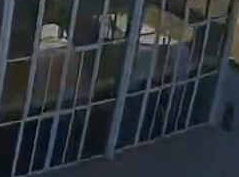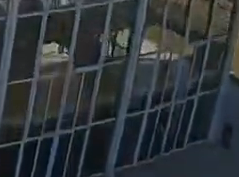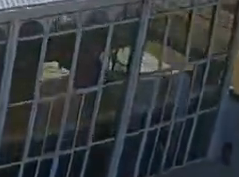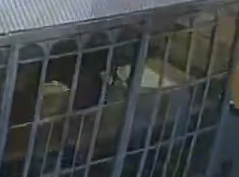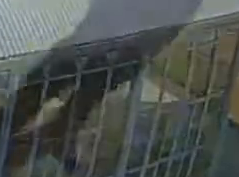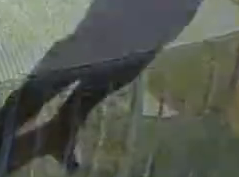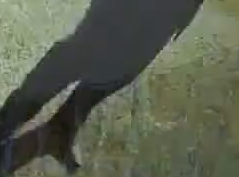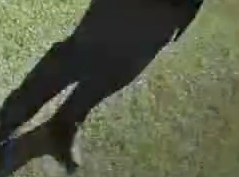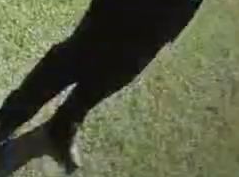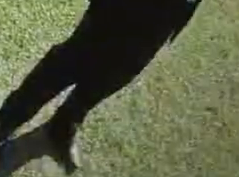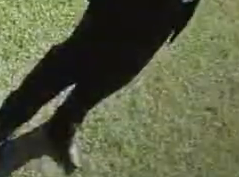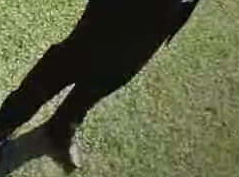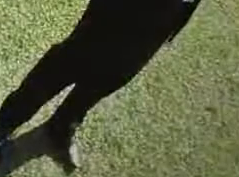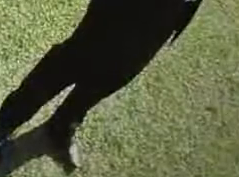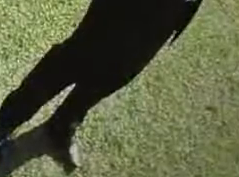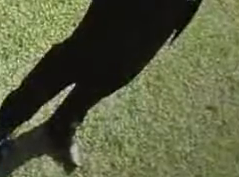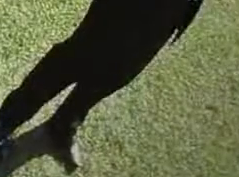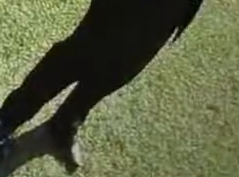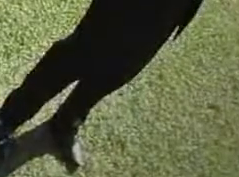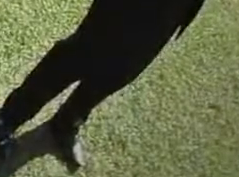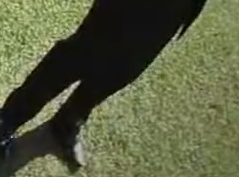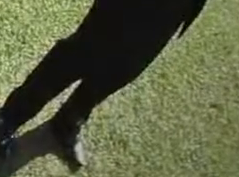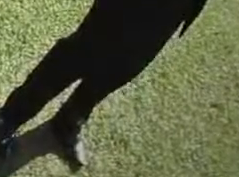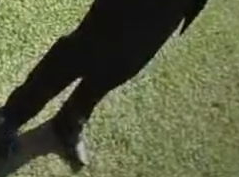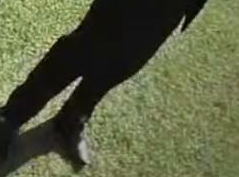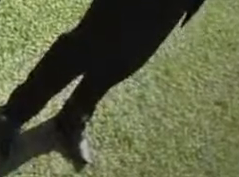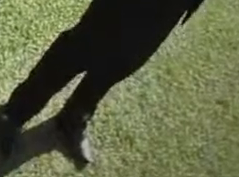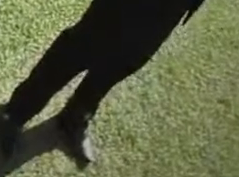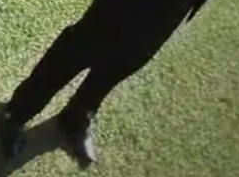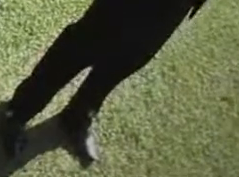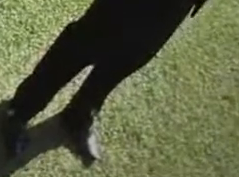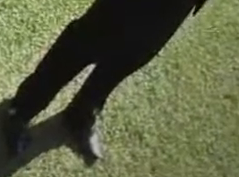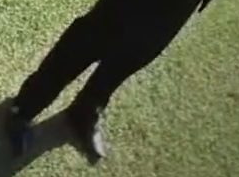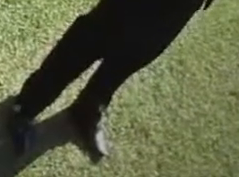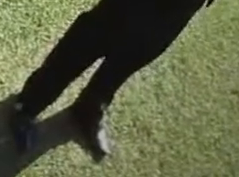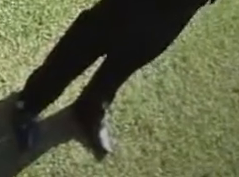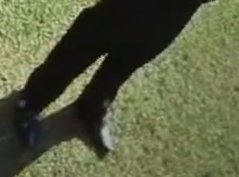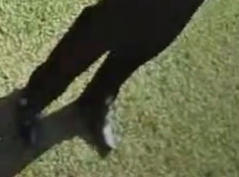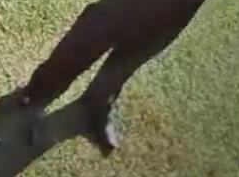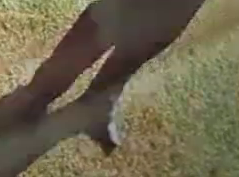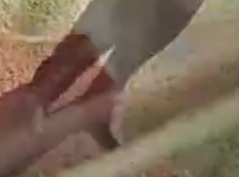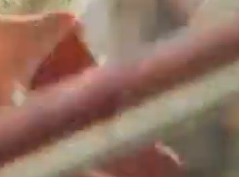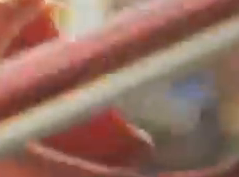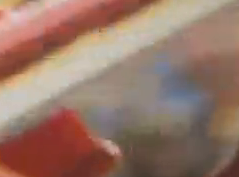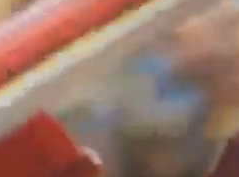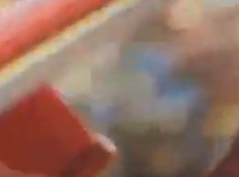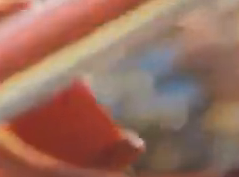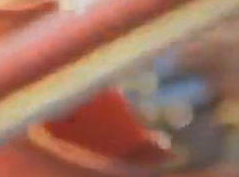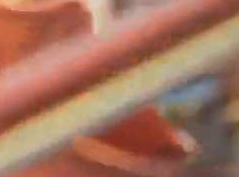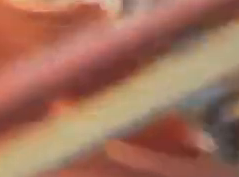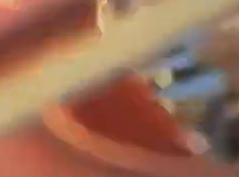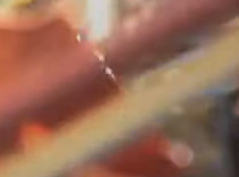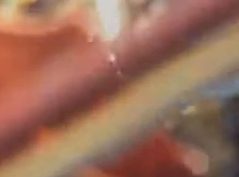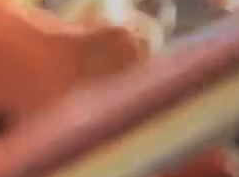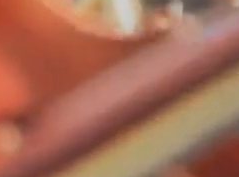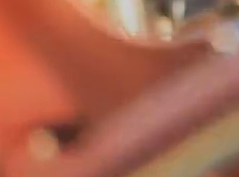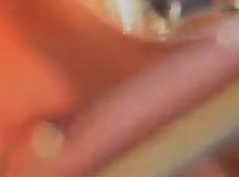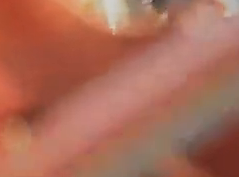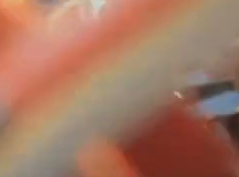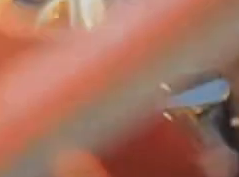vida, nossa vida no teu seio mais amores. Ó pátria mãe, rola pra